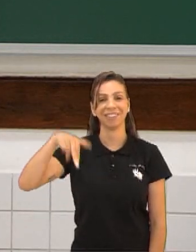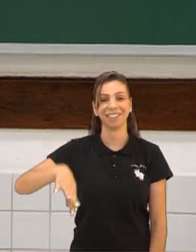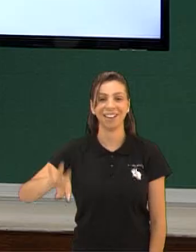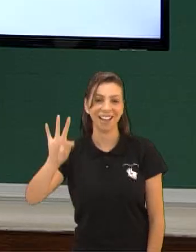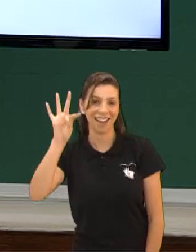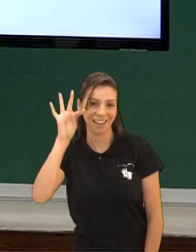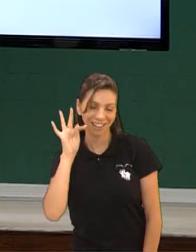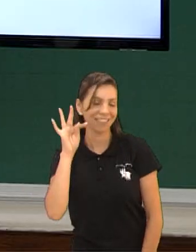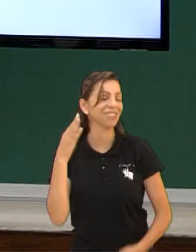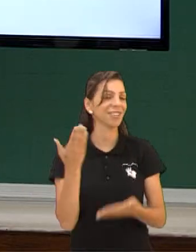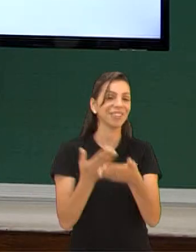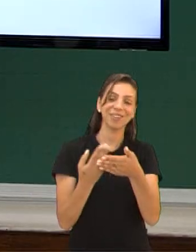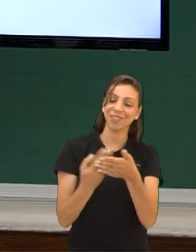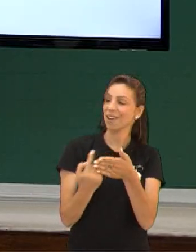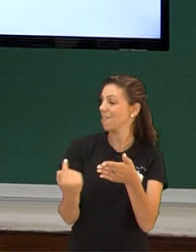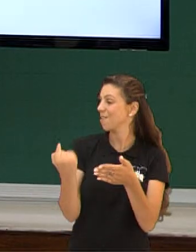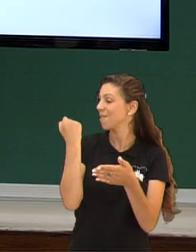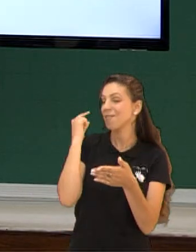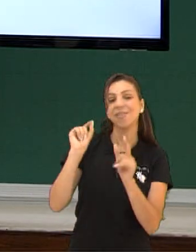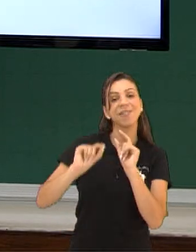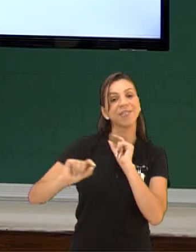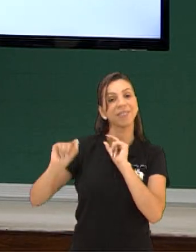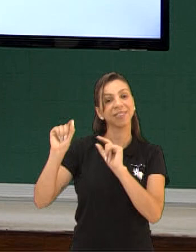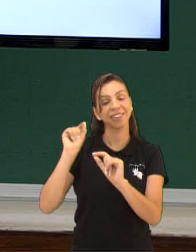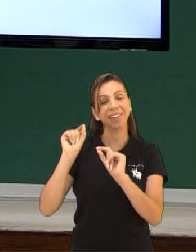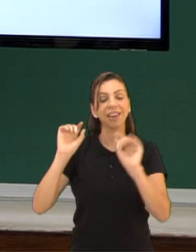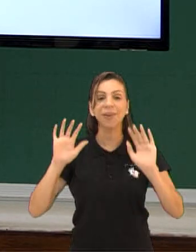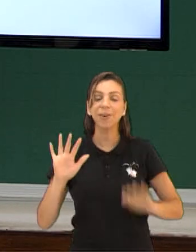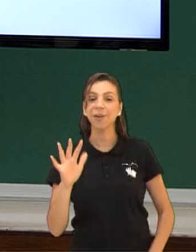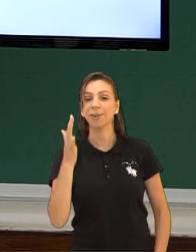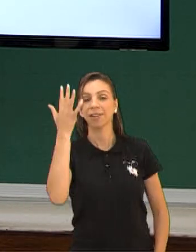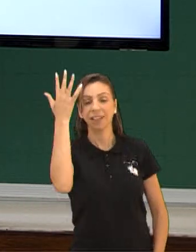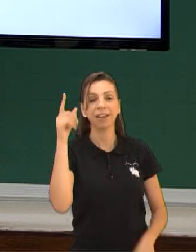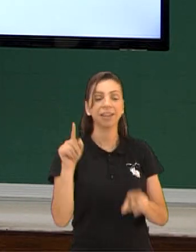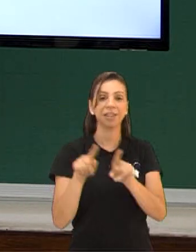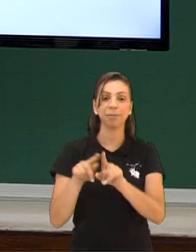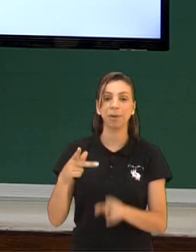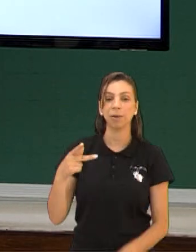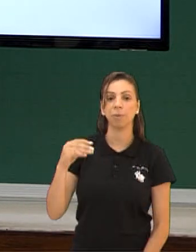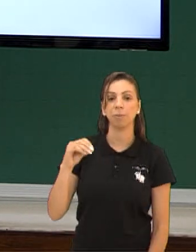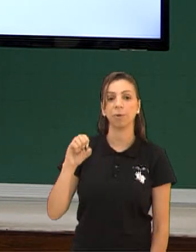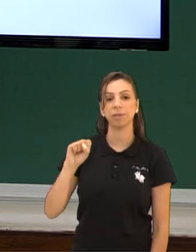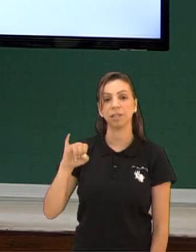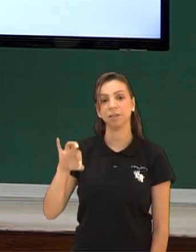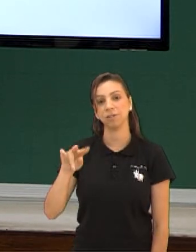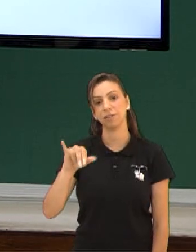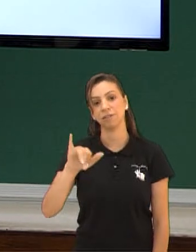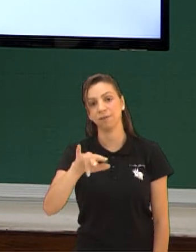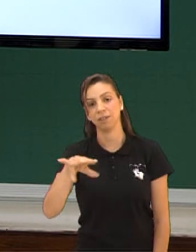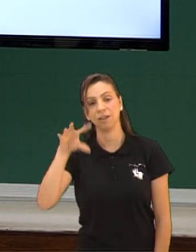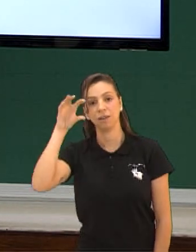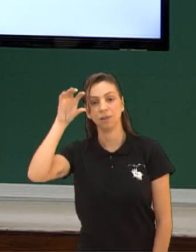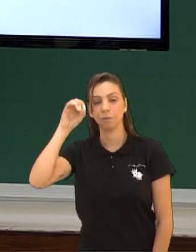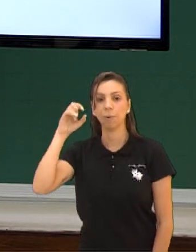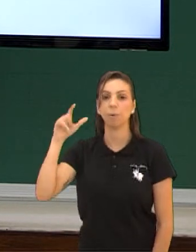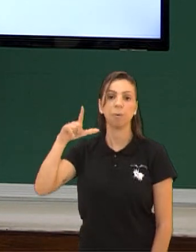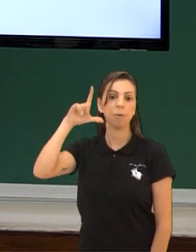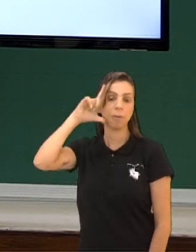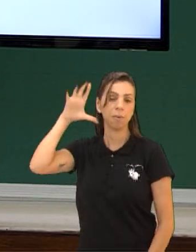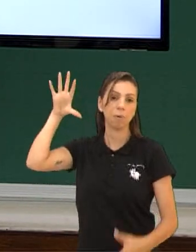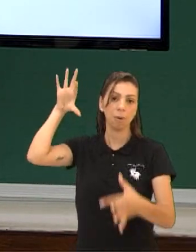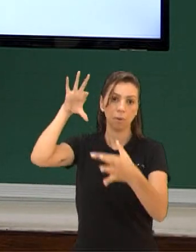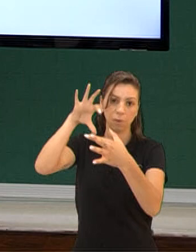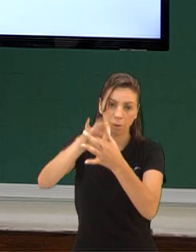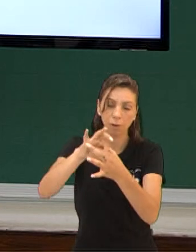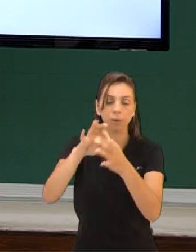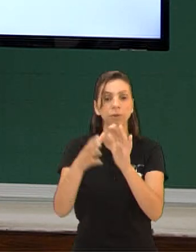nós vimos, então, a fenomenologia e o positivismo lógico. Então, na última aula, que foi ao vivo, nós